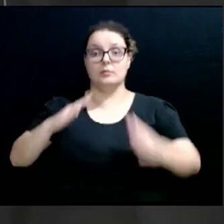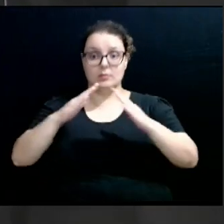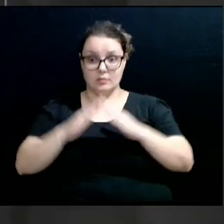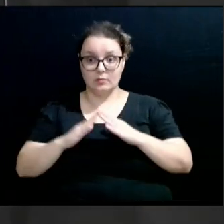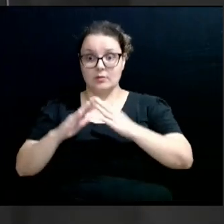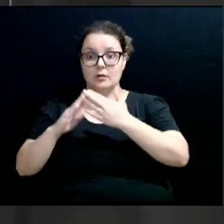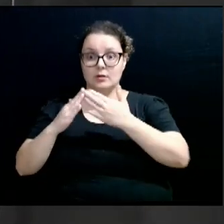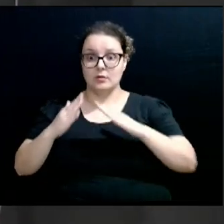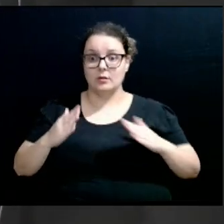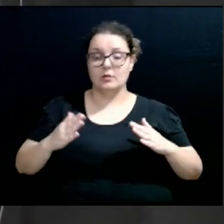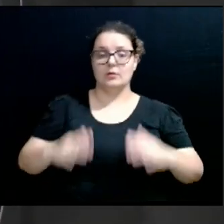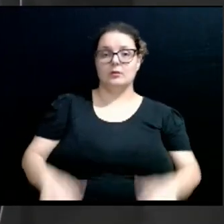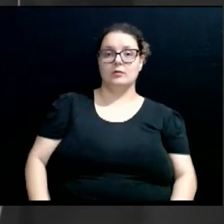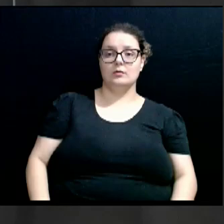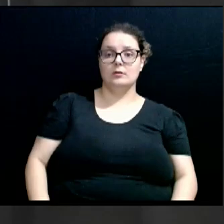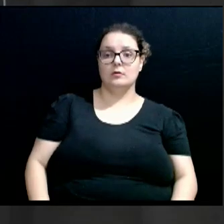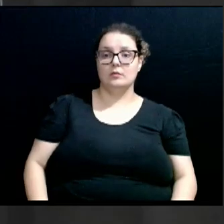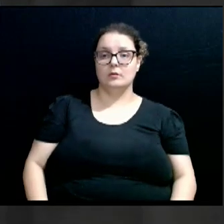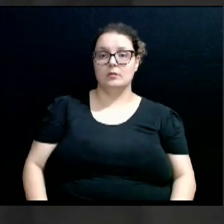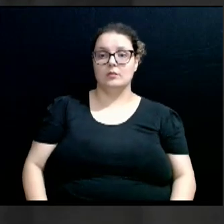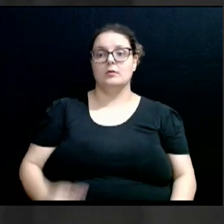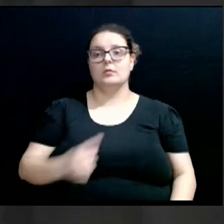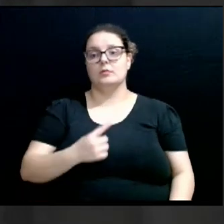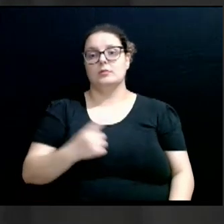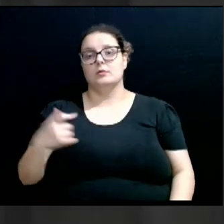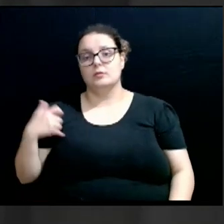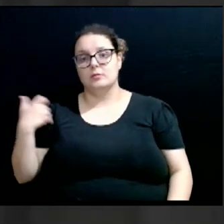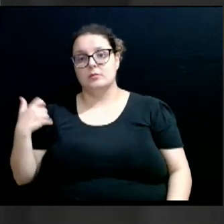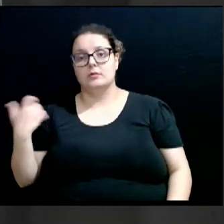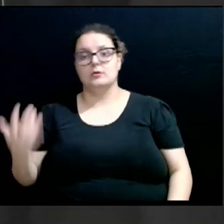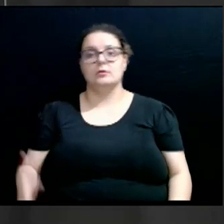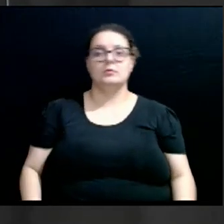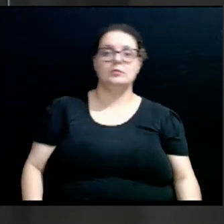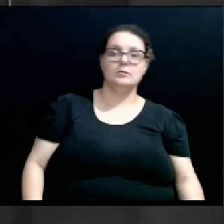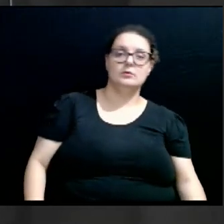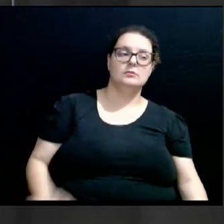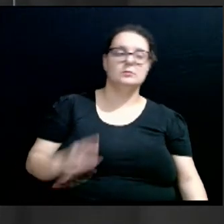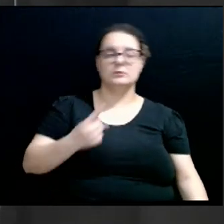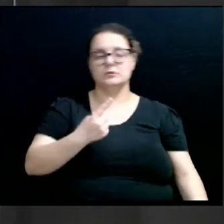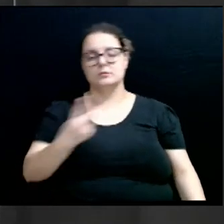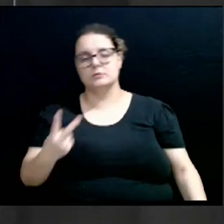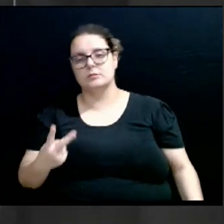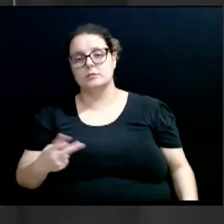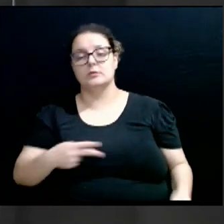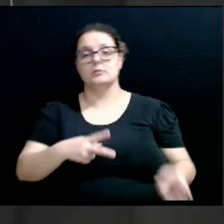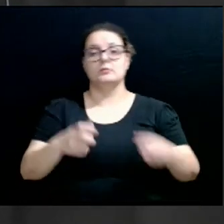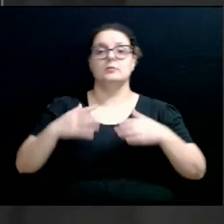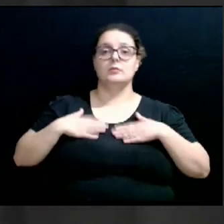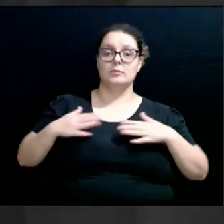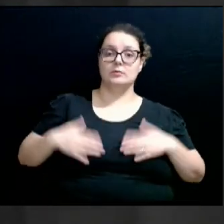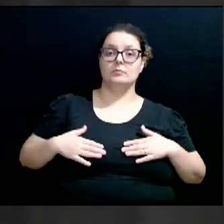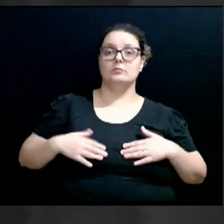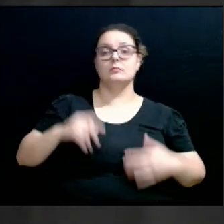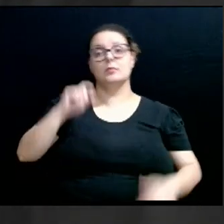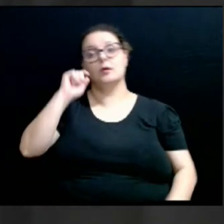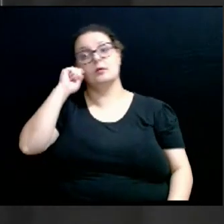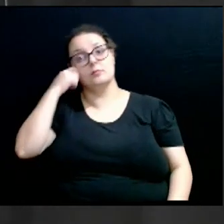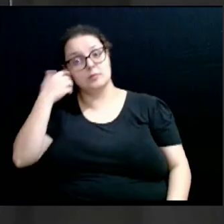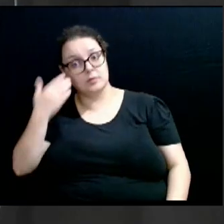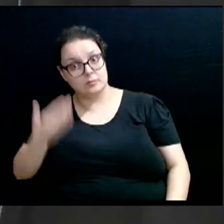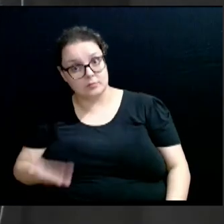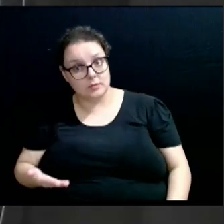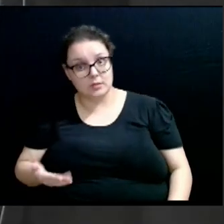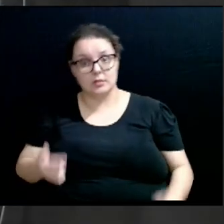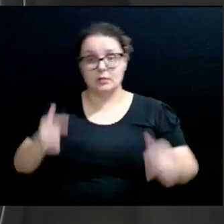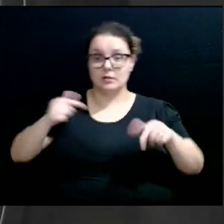que eu já tô com 11 anos, depois com 12, eu começo a perceber que a maioria dos corpos ali eram corpos pretos, um lugar muito